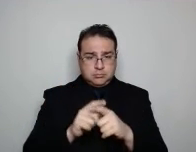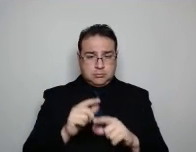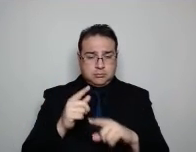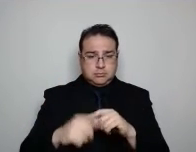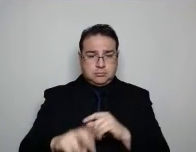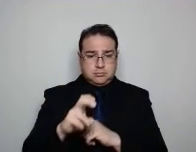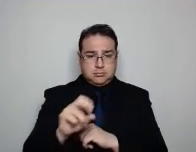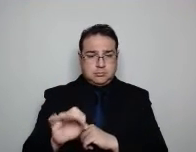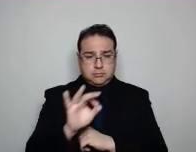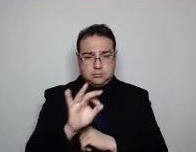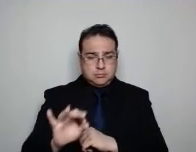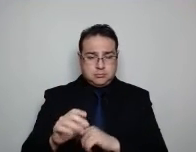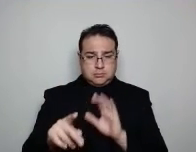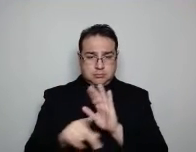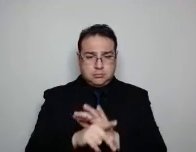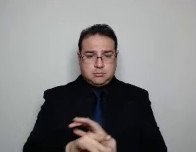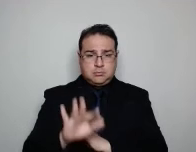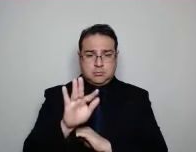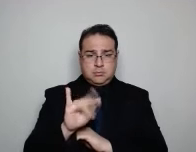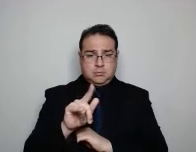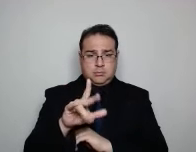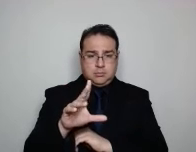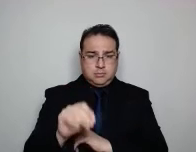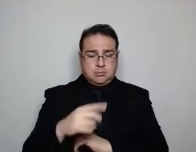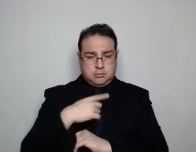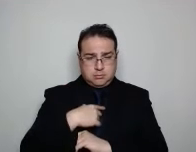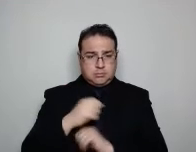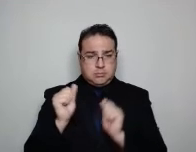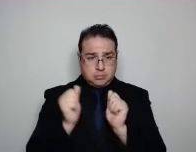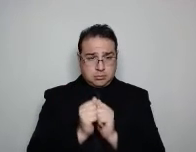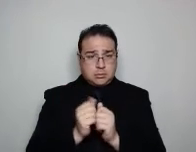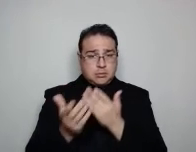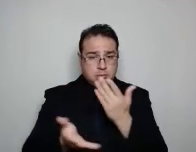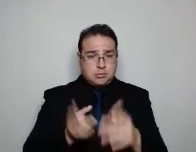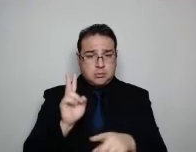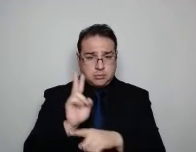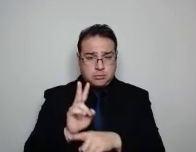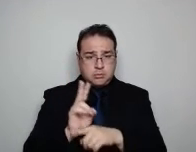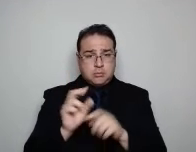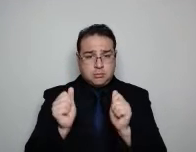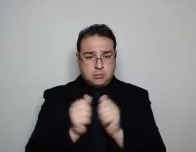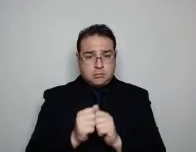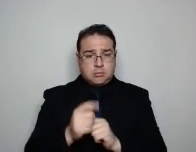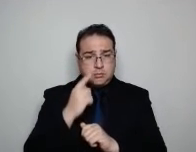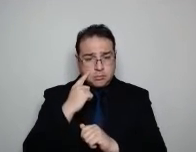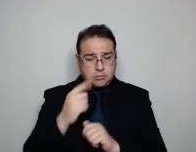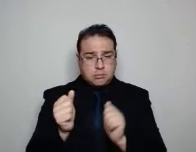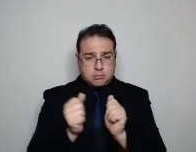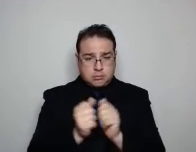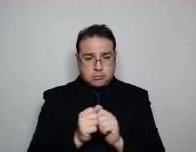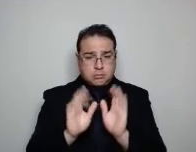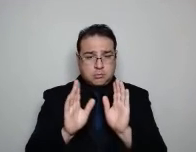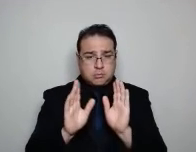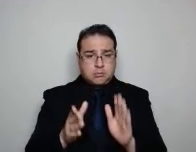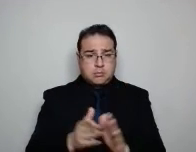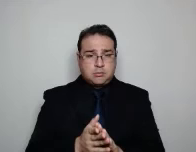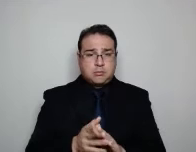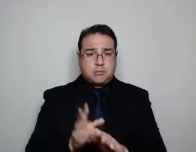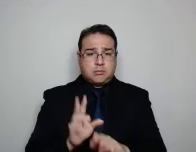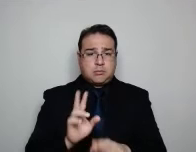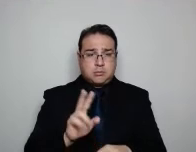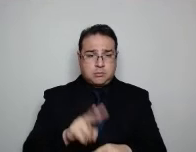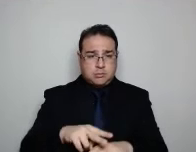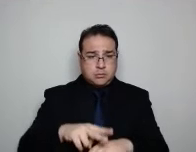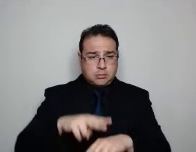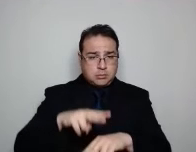do órgão dela. Então, eu mesma cuidei da parte, no sentido de a parte já estava acamada, de não conseguir se levantar, não conseguir